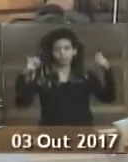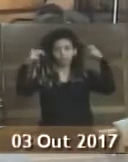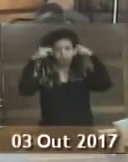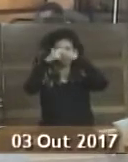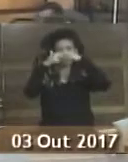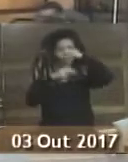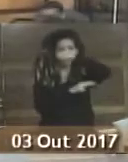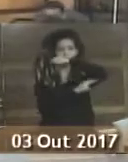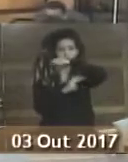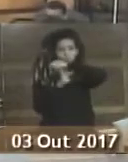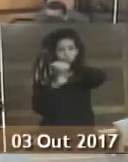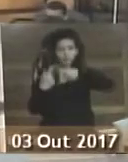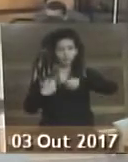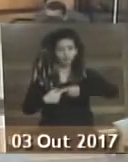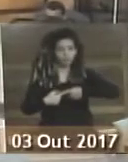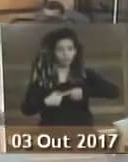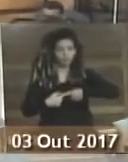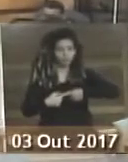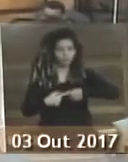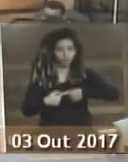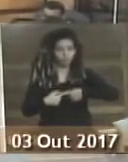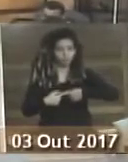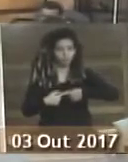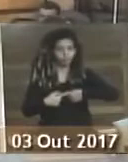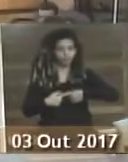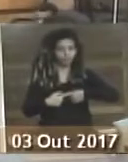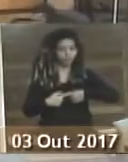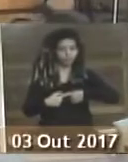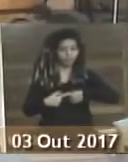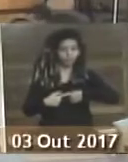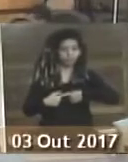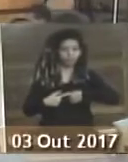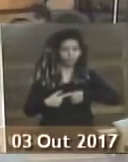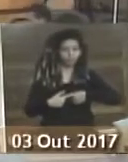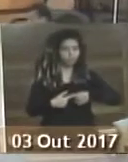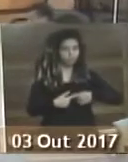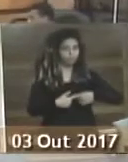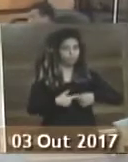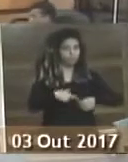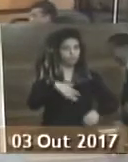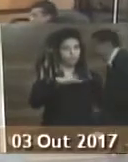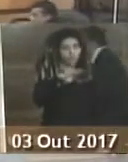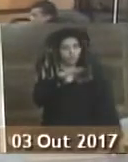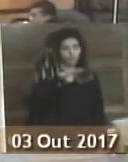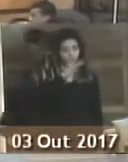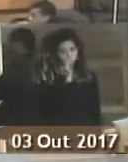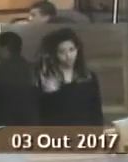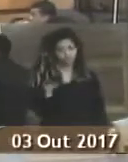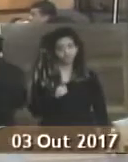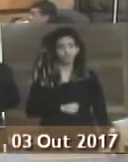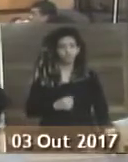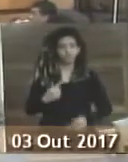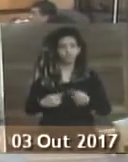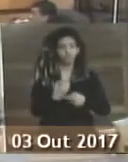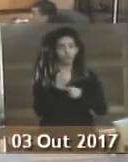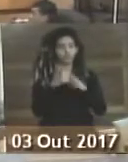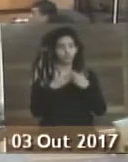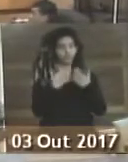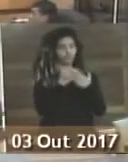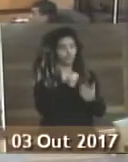ponte existente sobre o Rio Grataú na rodovia Procurador, outro Fernandes Duarte, no bairro Fazenda Grataú, Grataú. Em discussão única, requerimento